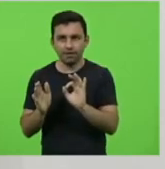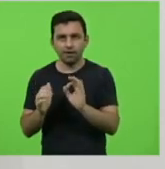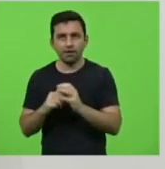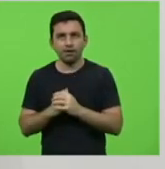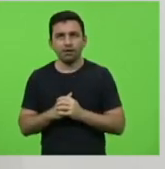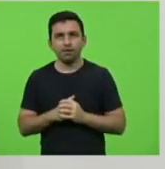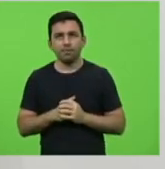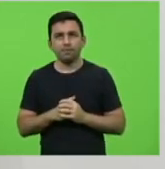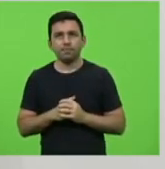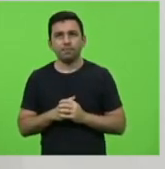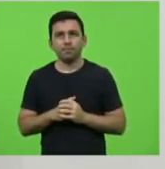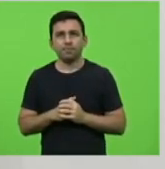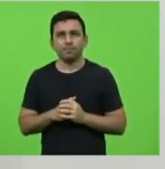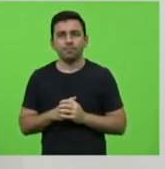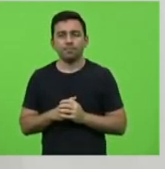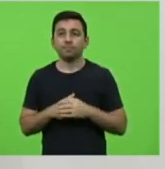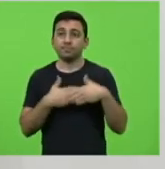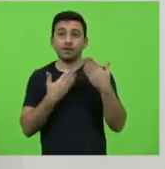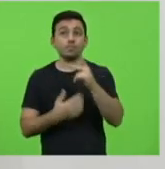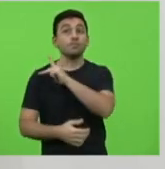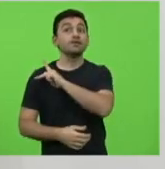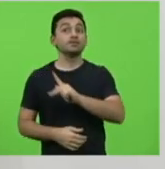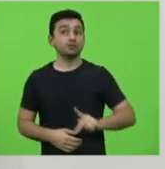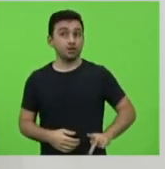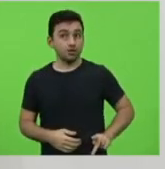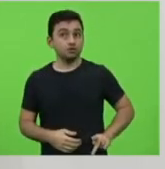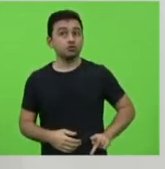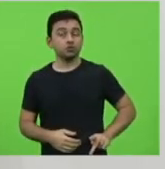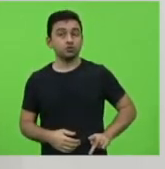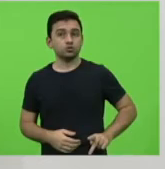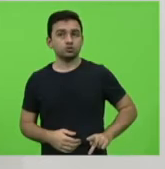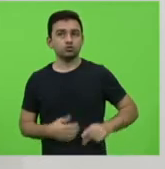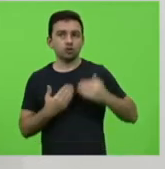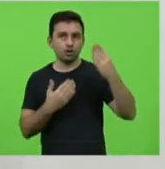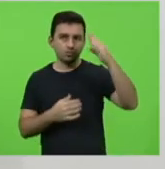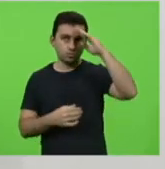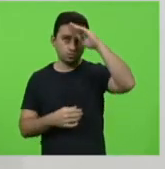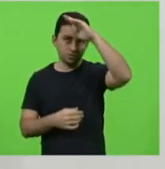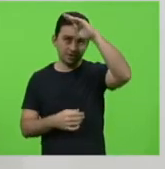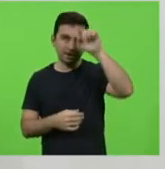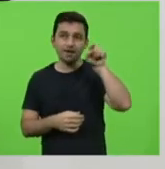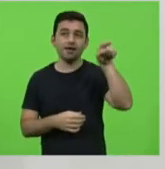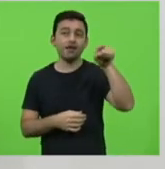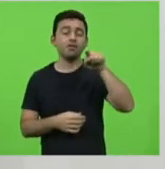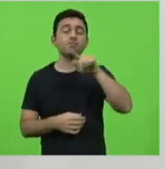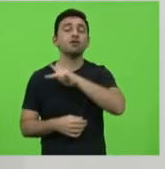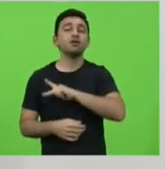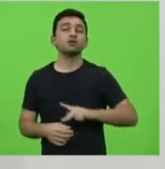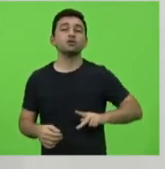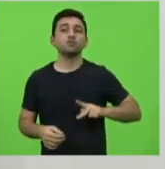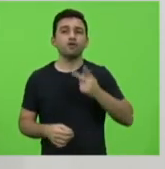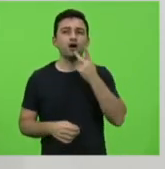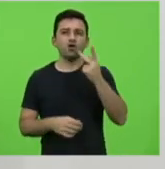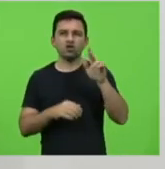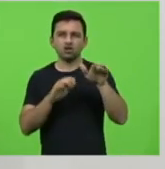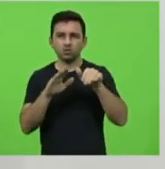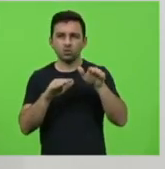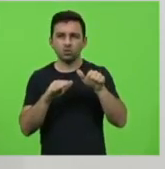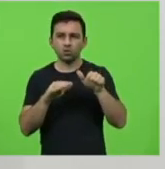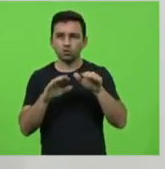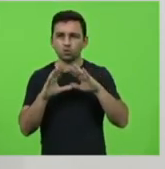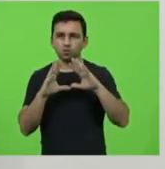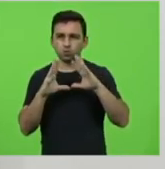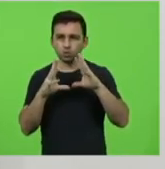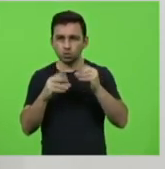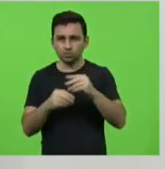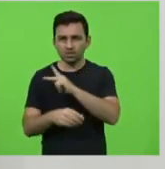gente lembra, por exemplo, que o próprio presidente da República, Jair Messias Bolsonaro, chamou. Sabe todos esses que o presidente veio